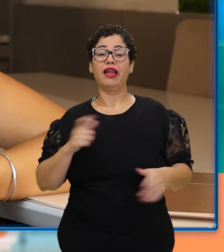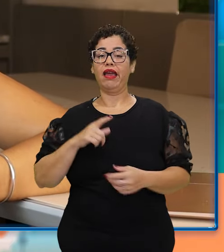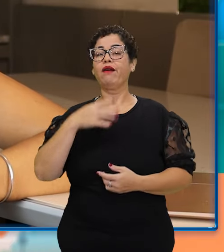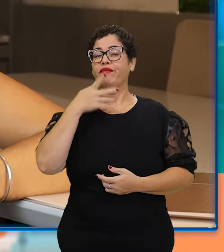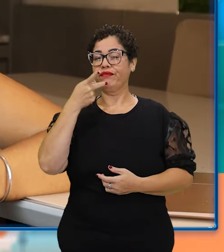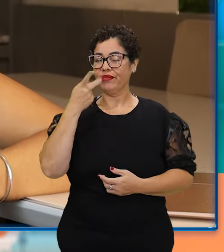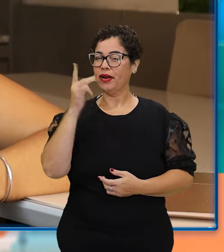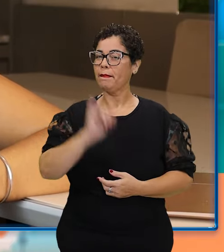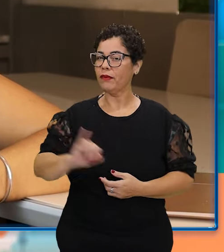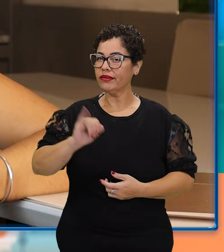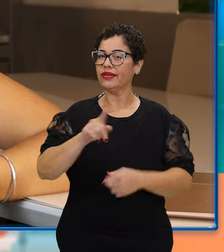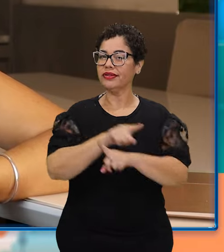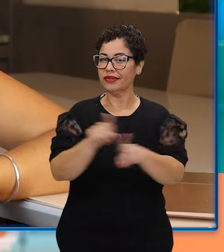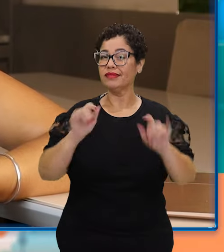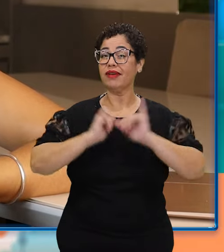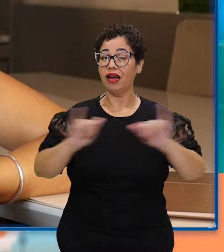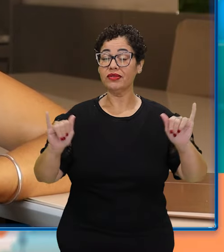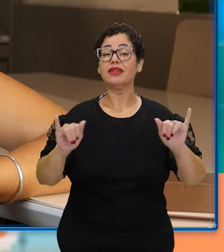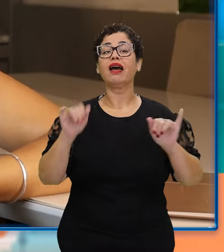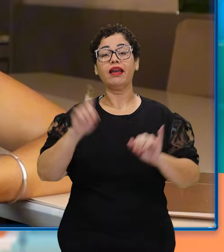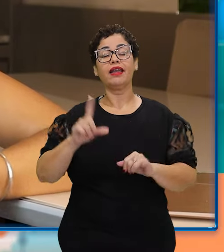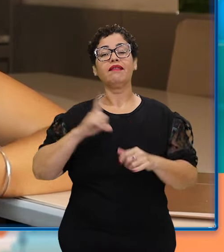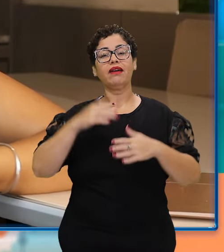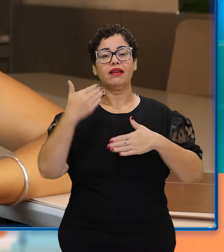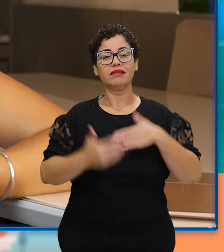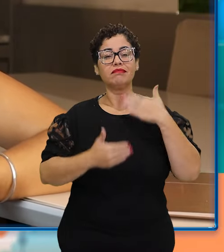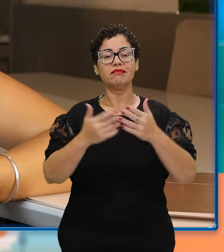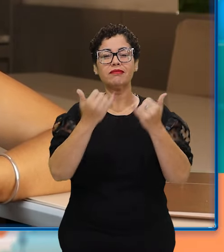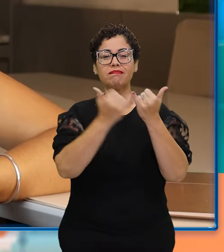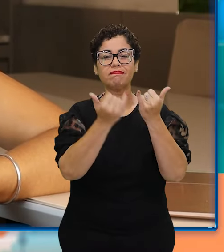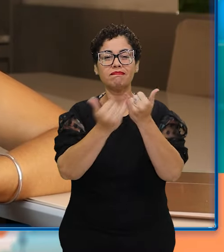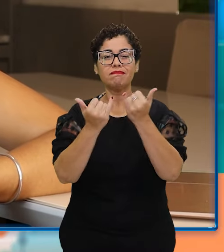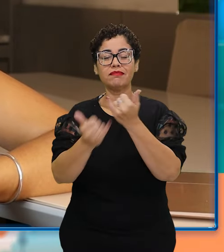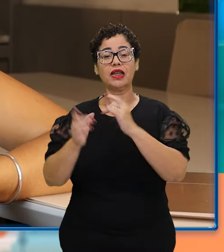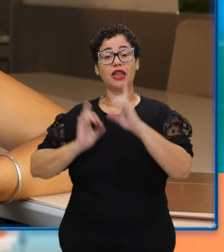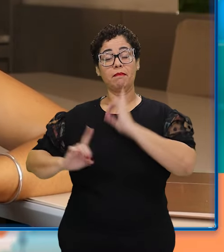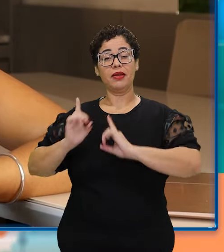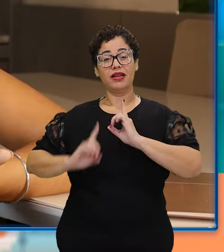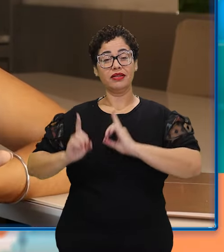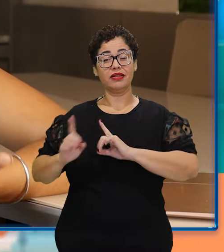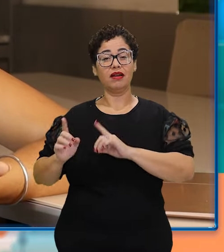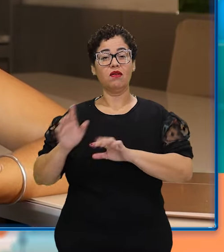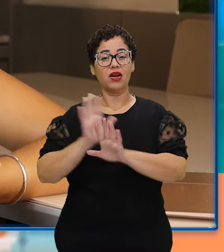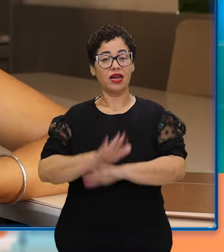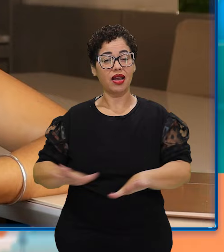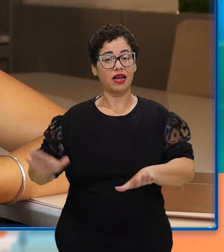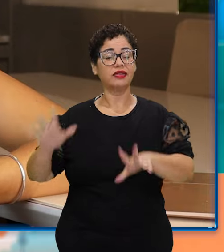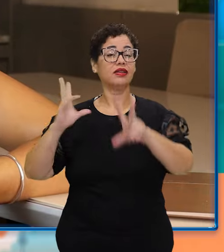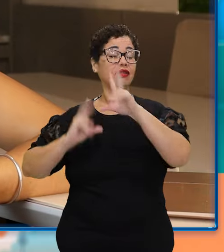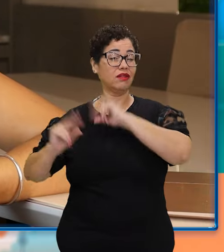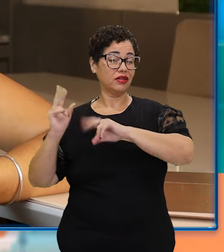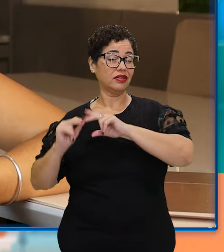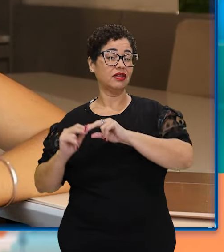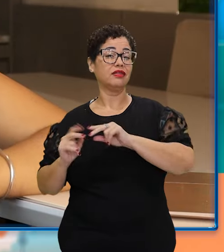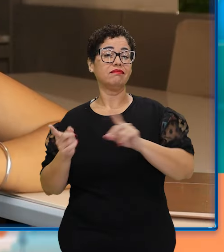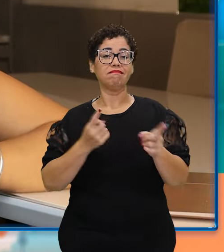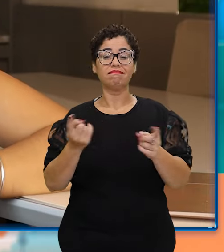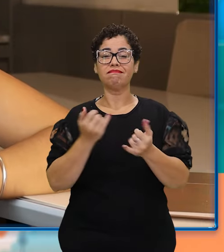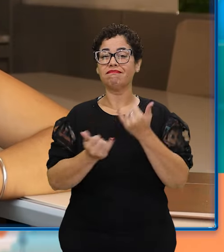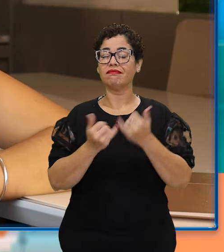bacana ressaltar com vocês é que de fato vamos ter muitas similaridades na depressão entre crianças e